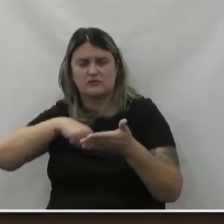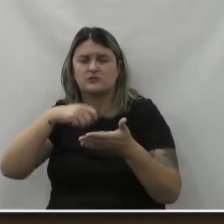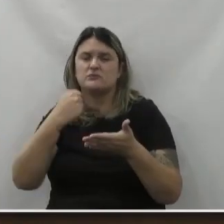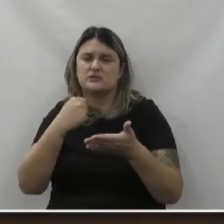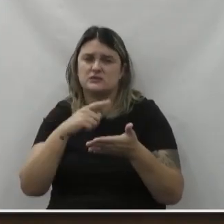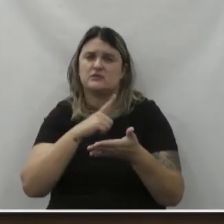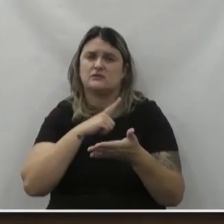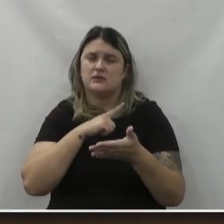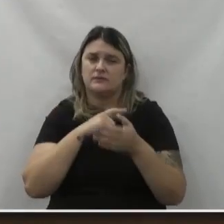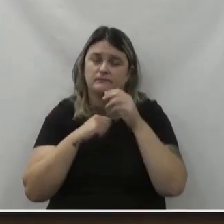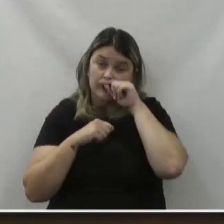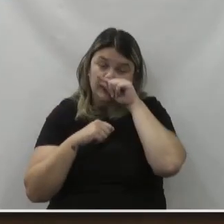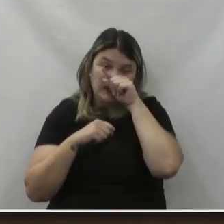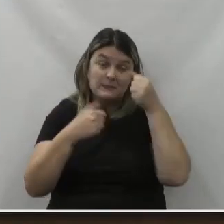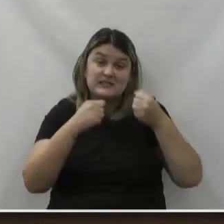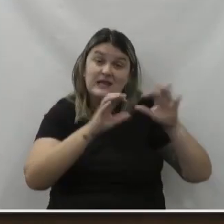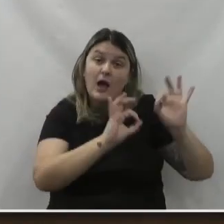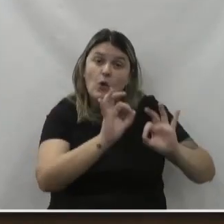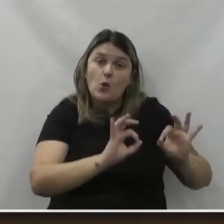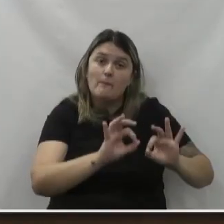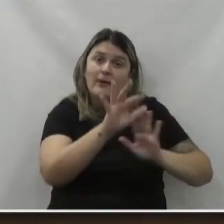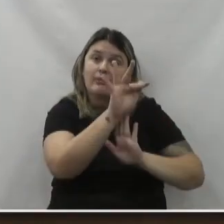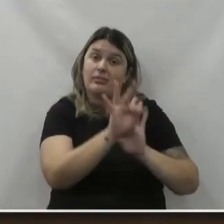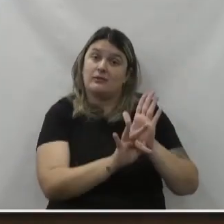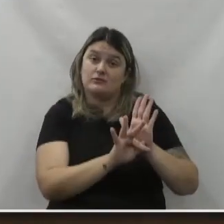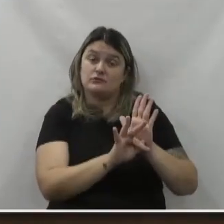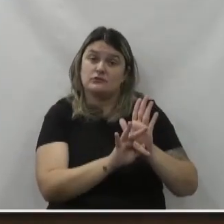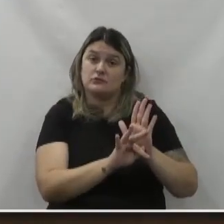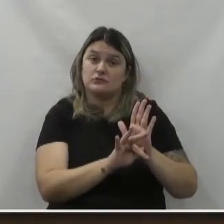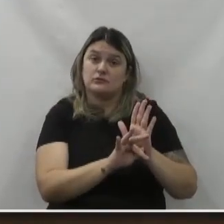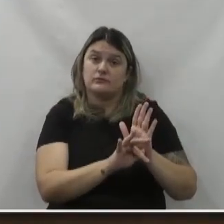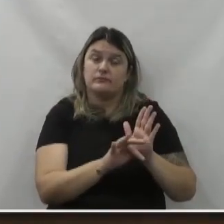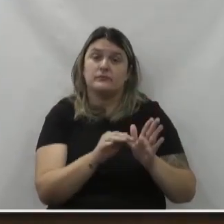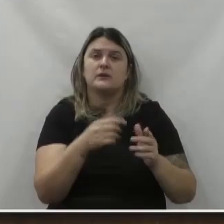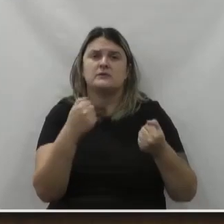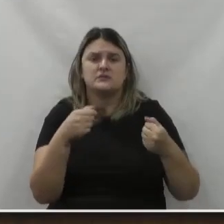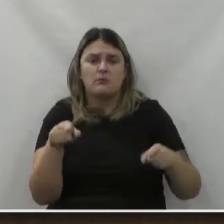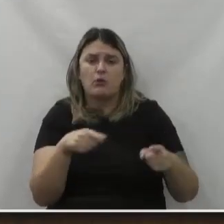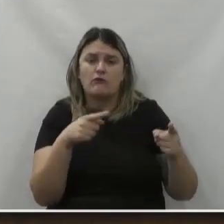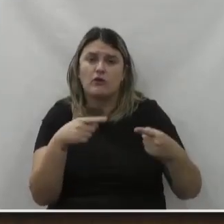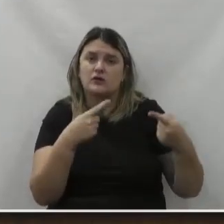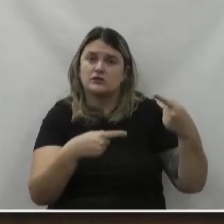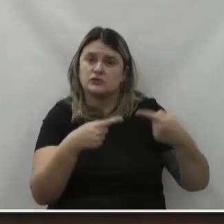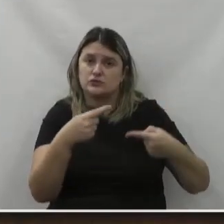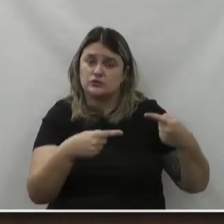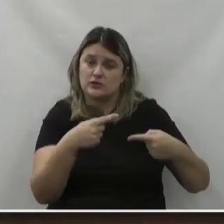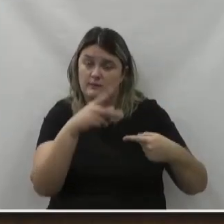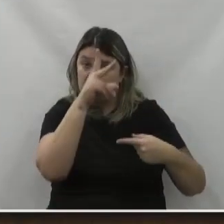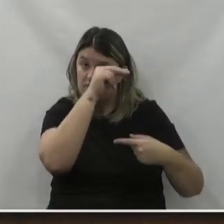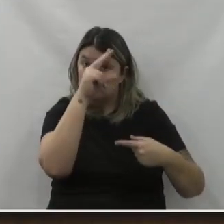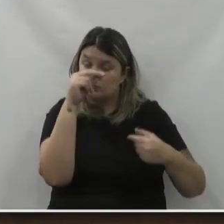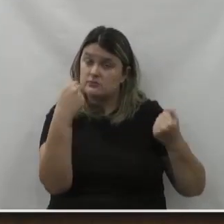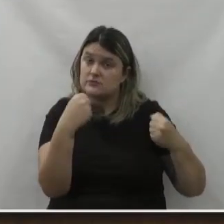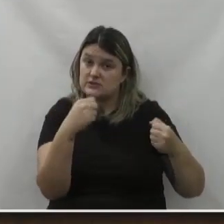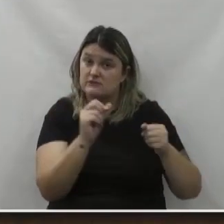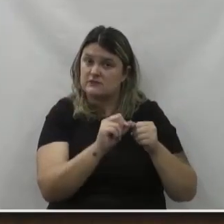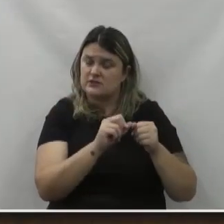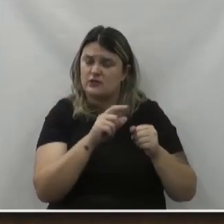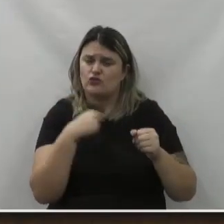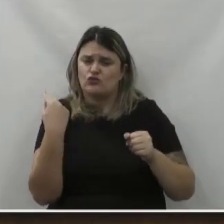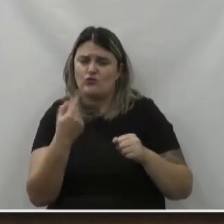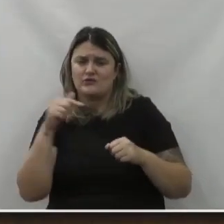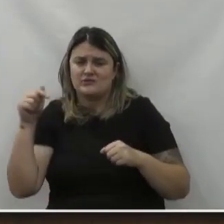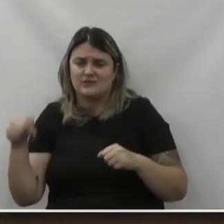haver. Eu acho que tinha que provocar essa discussão seria o executivo. Por isso que